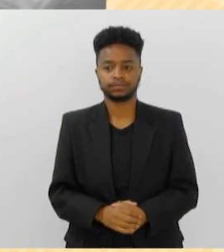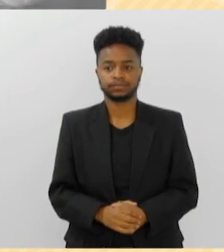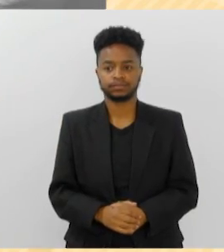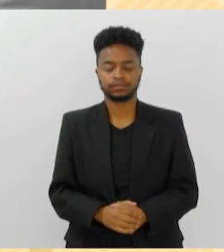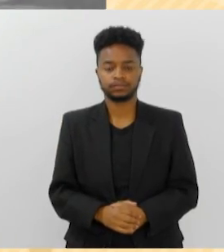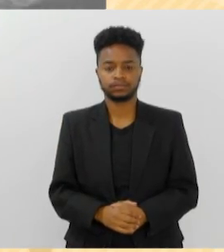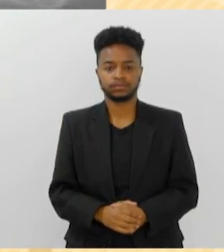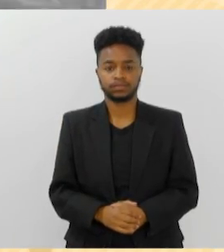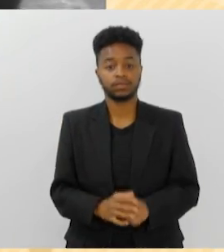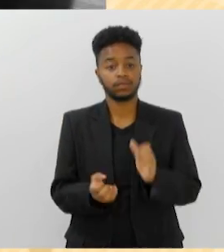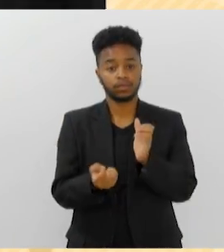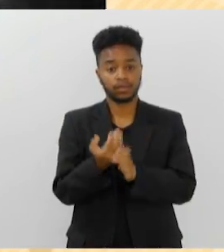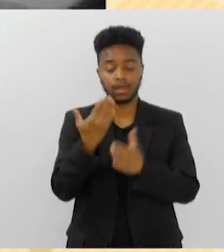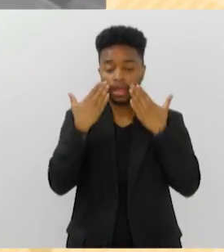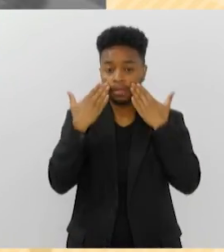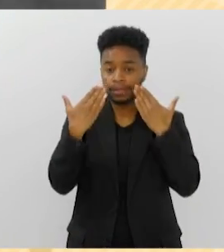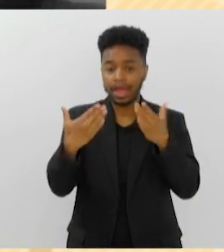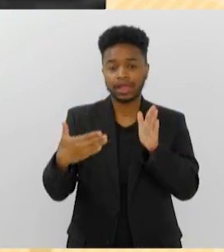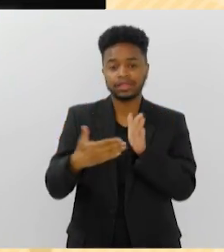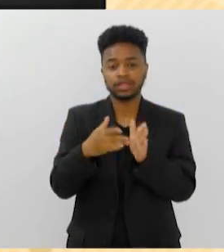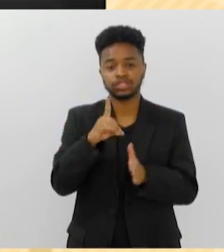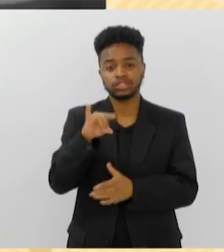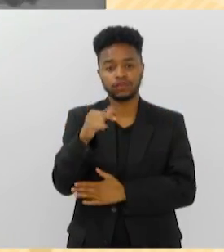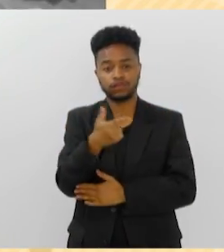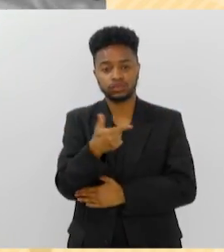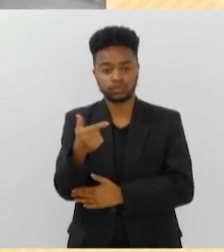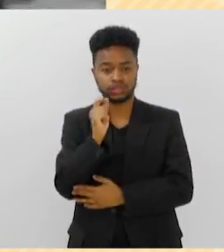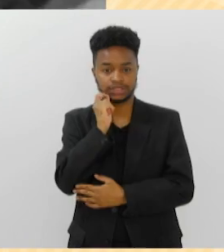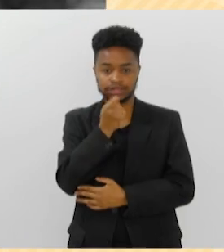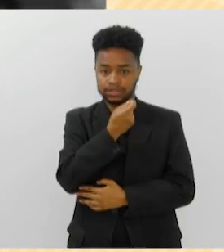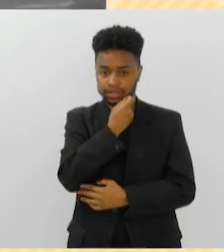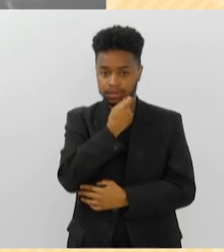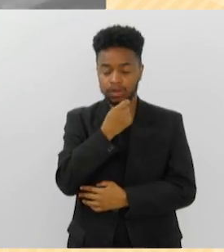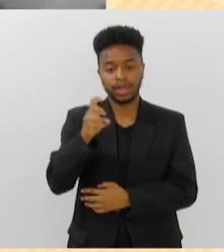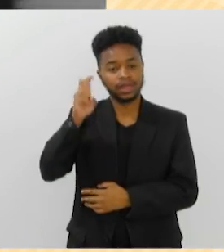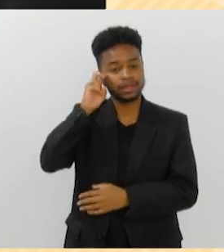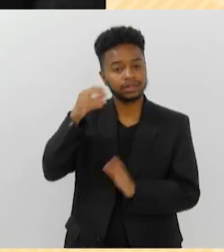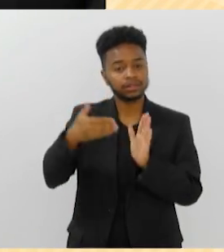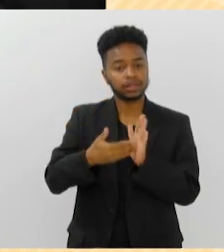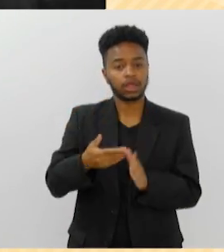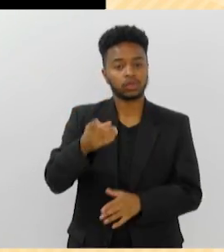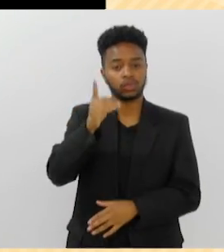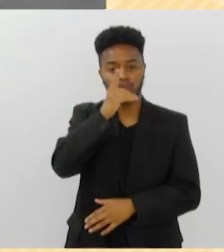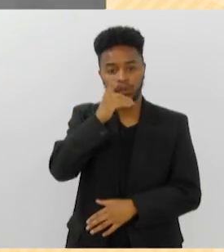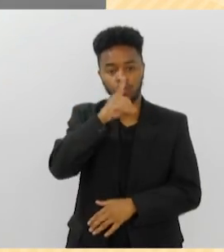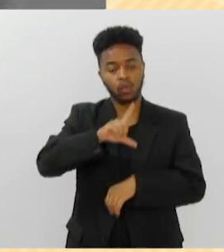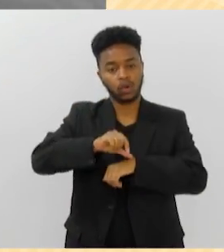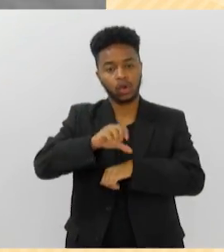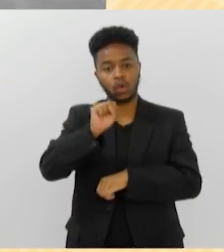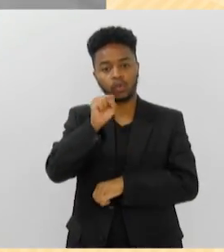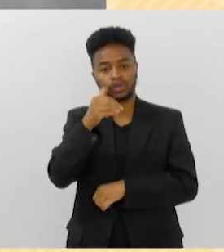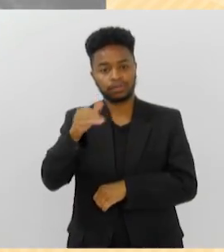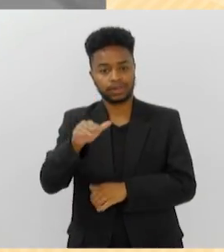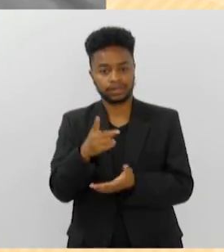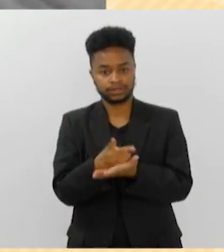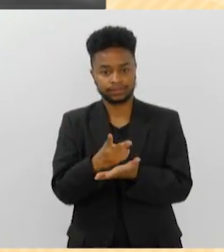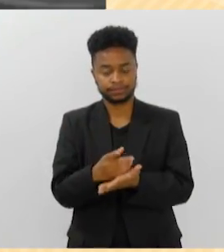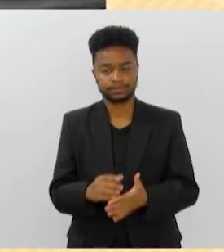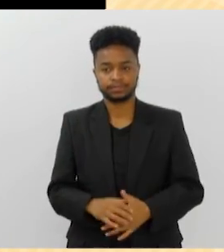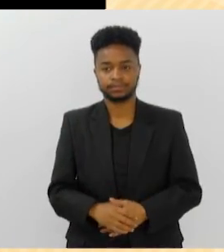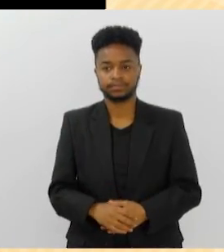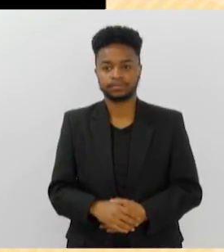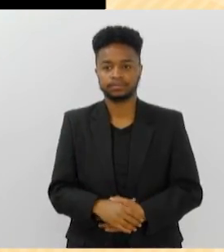A produção fica em cartaz até o dia 22 de setembro, de quinta a domingo, sempre às 8h30 da noite.